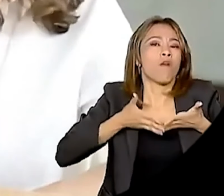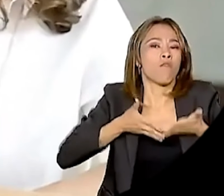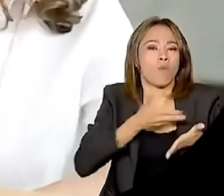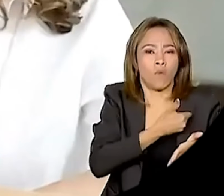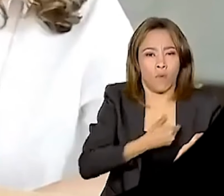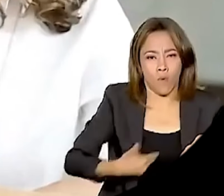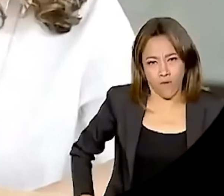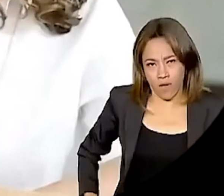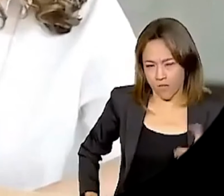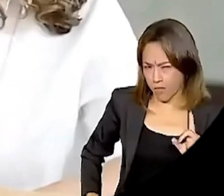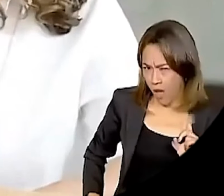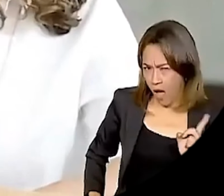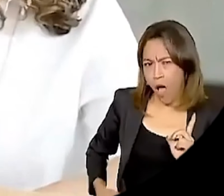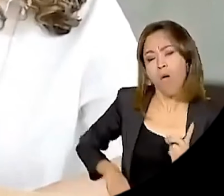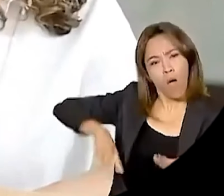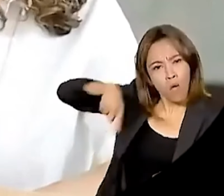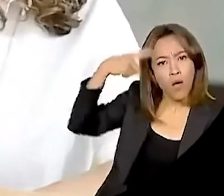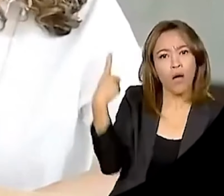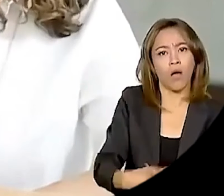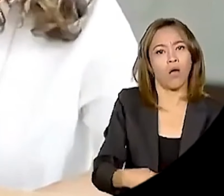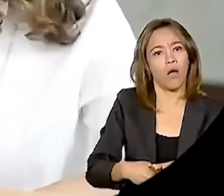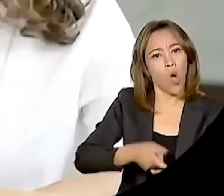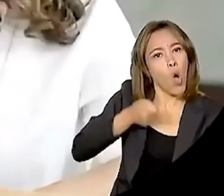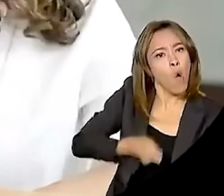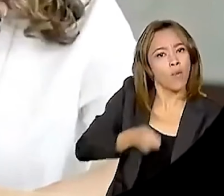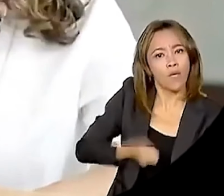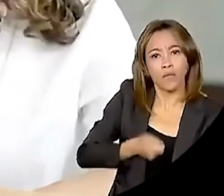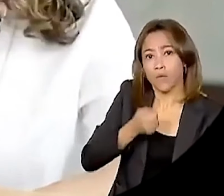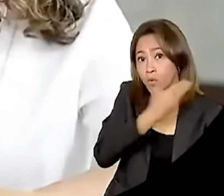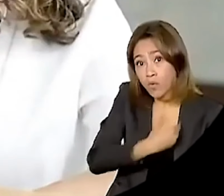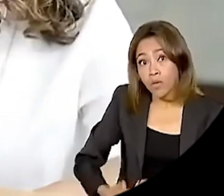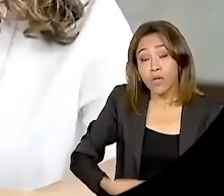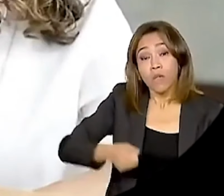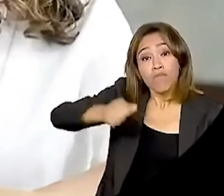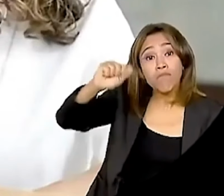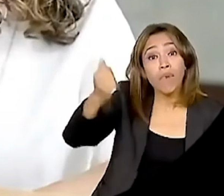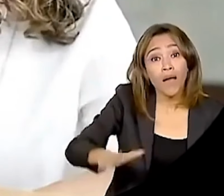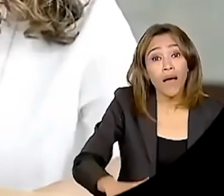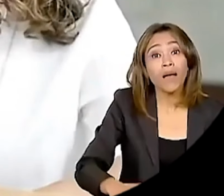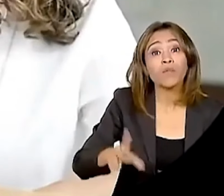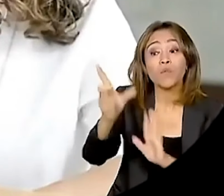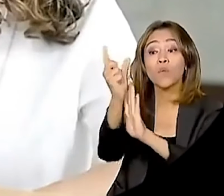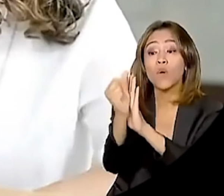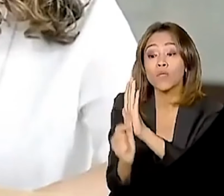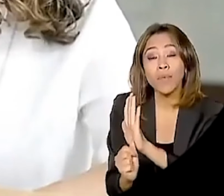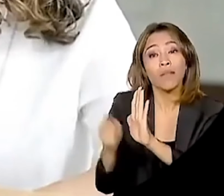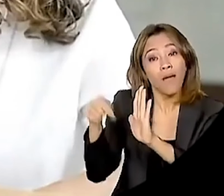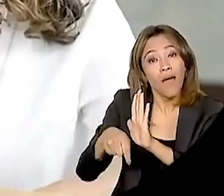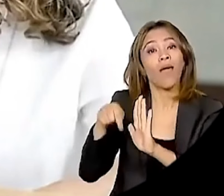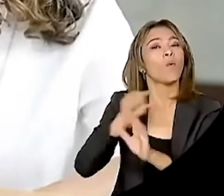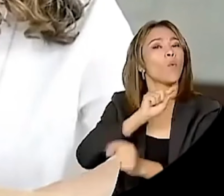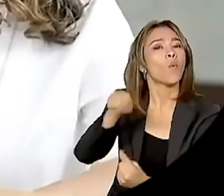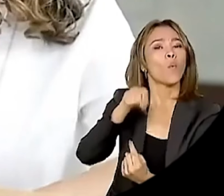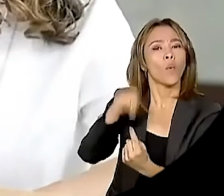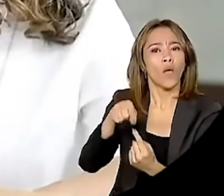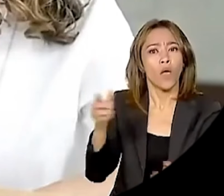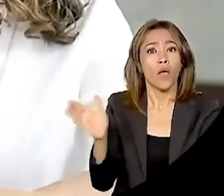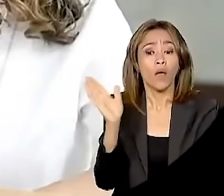durante a fala de Lula sobre acabar com a fome. Deixem o seu comentário sobre esse assunto, se inscreva no canal, curte e compartilhe.